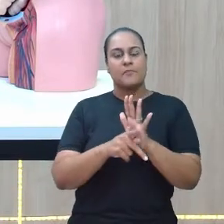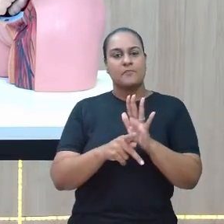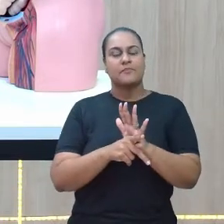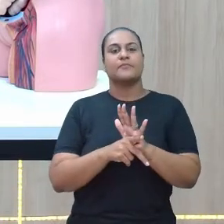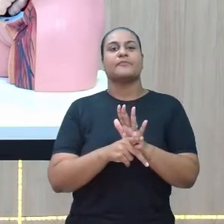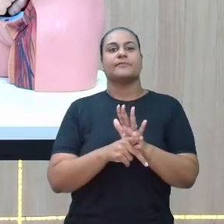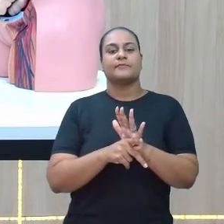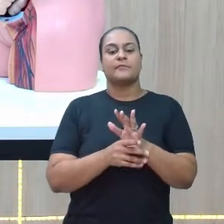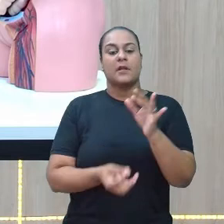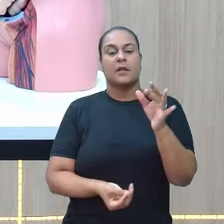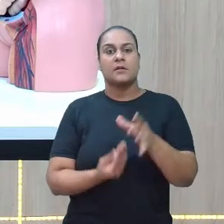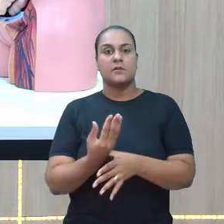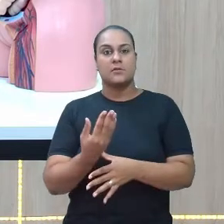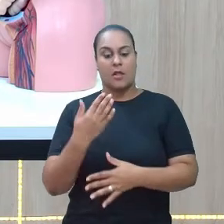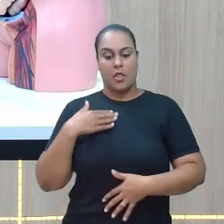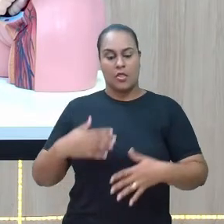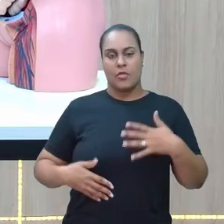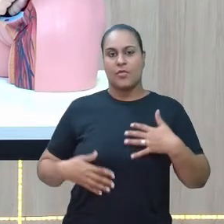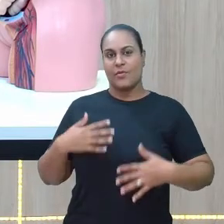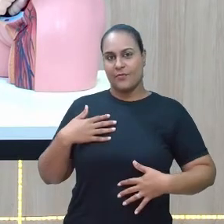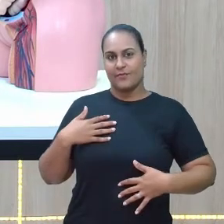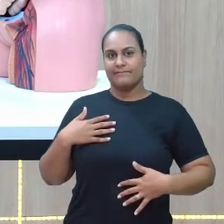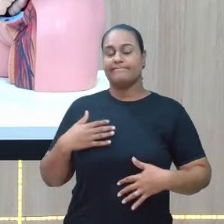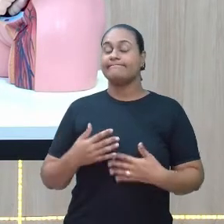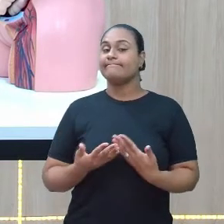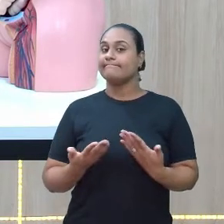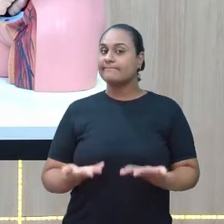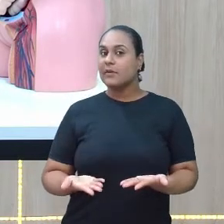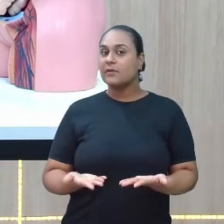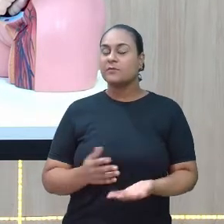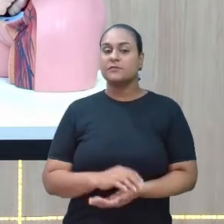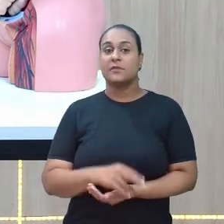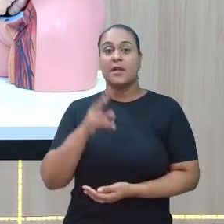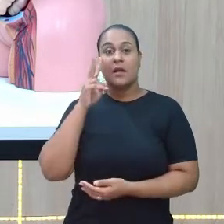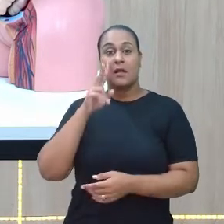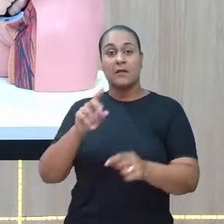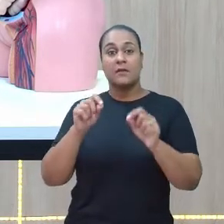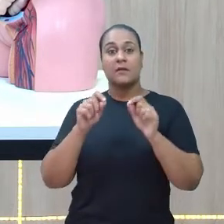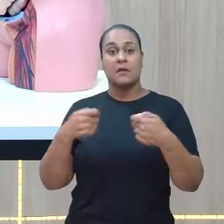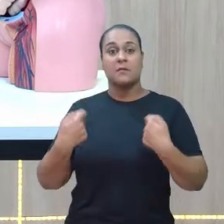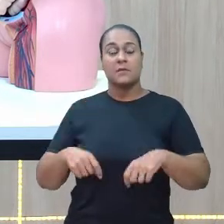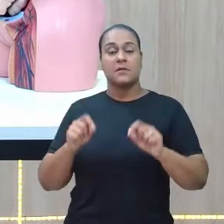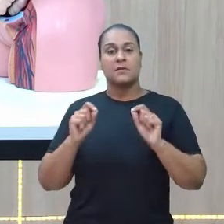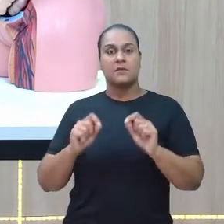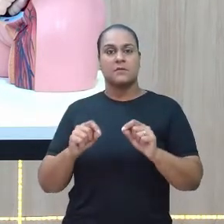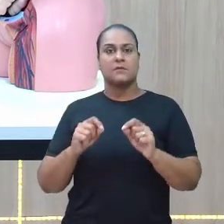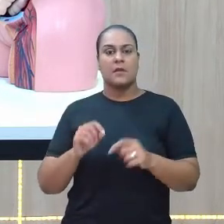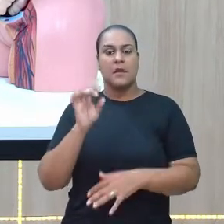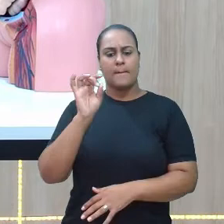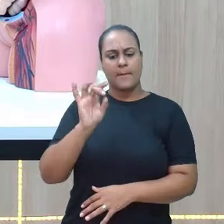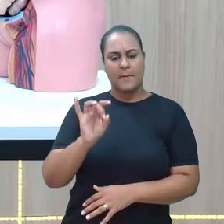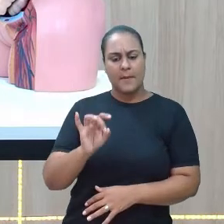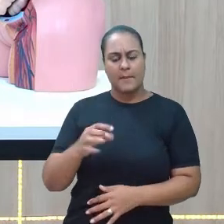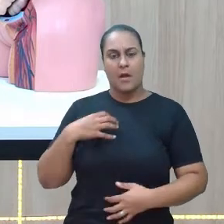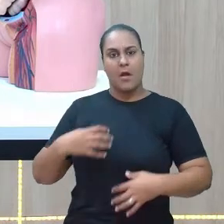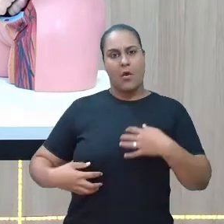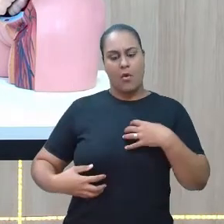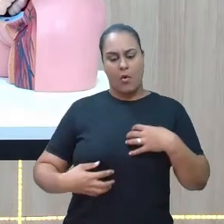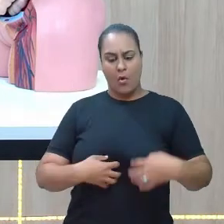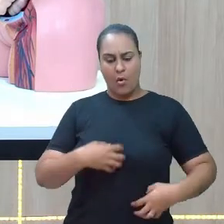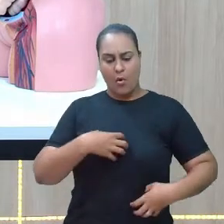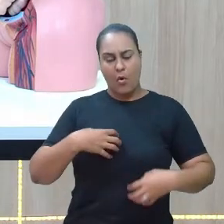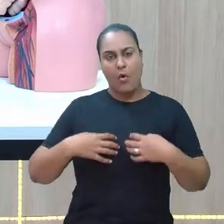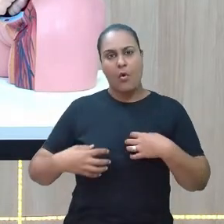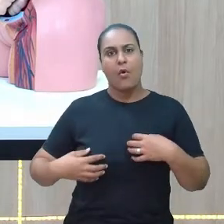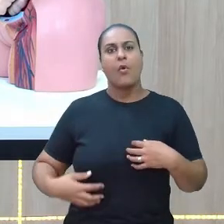formam o nosso organismo. E para isso nós vimos que eles precisam também de cada órgão. Trabalha como